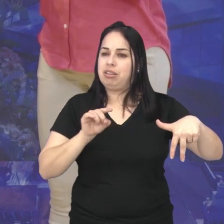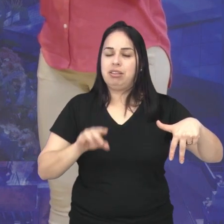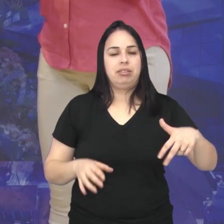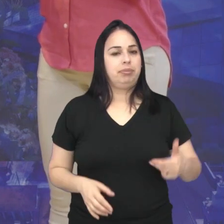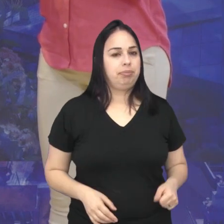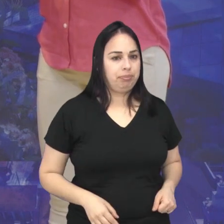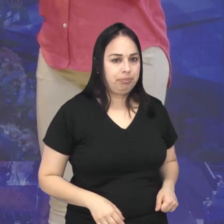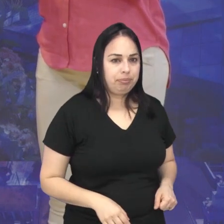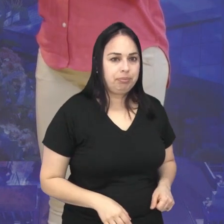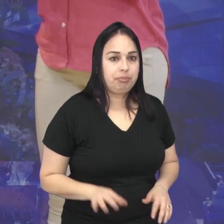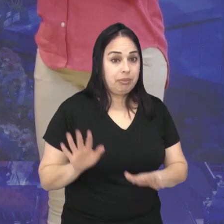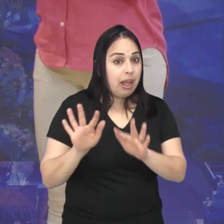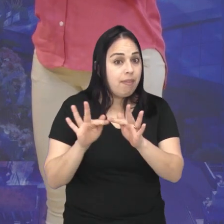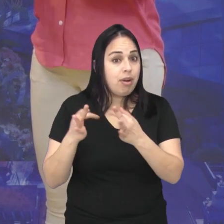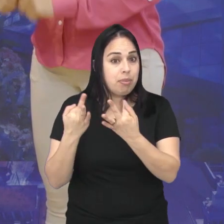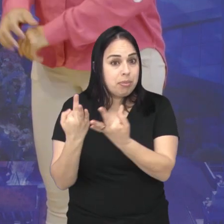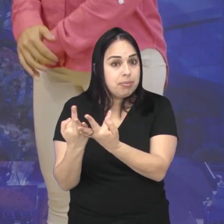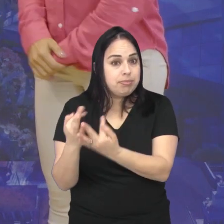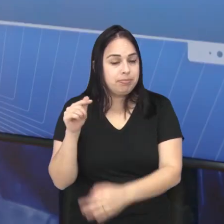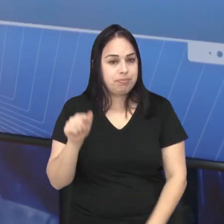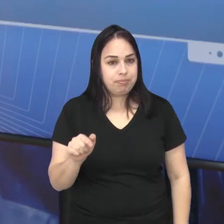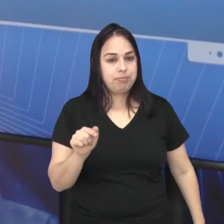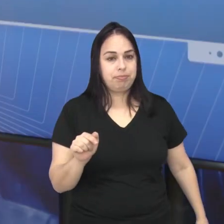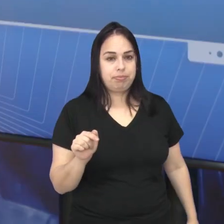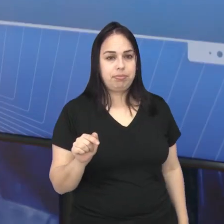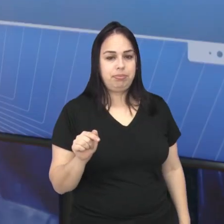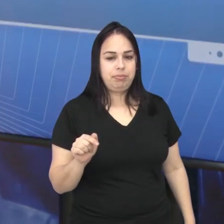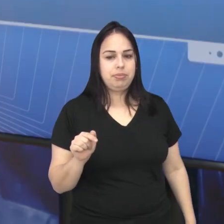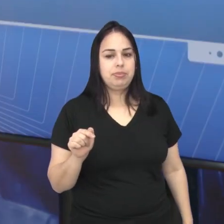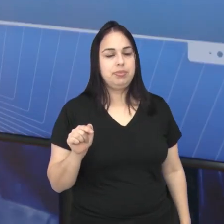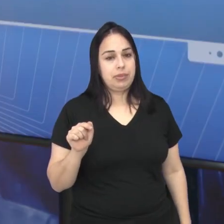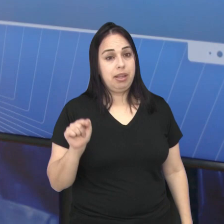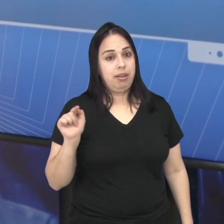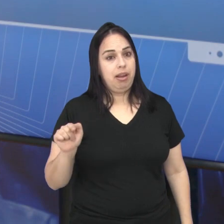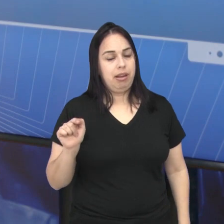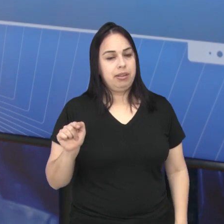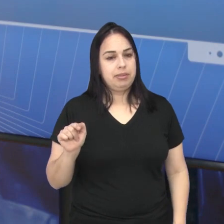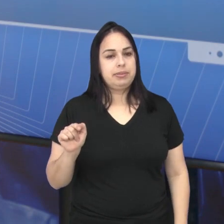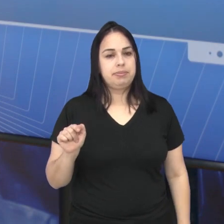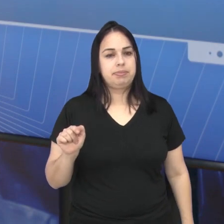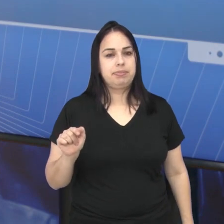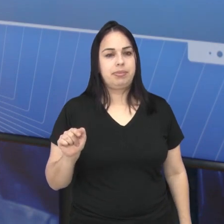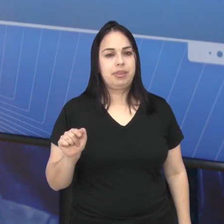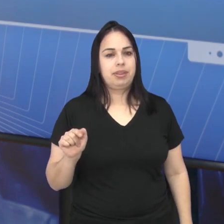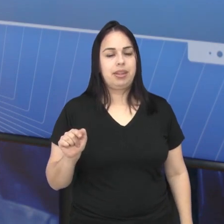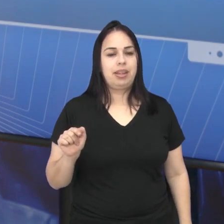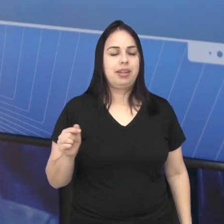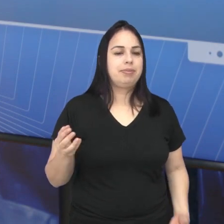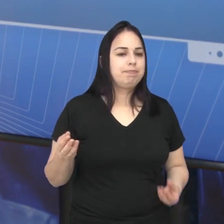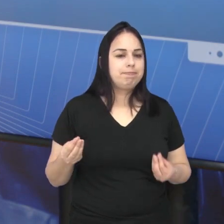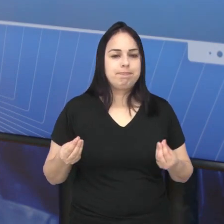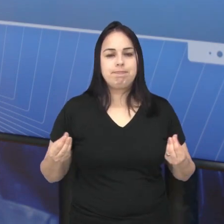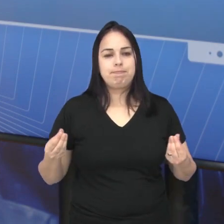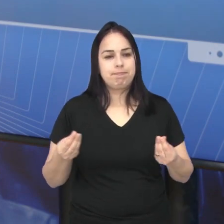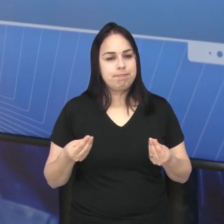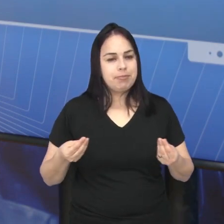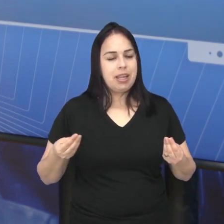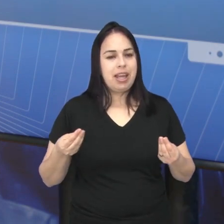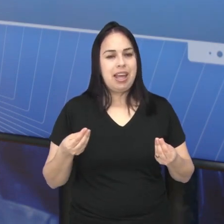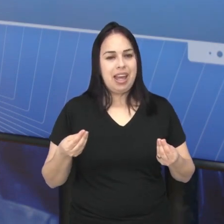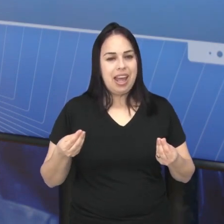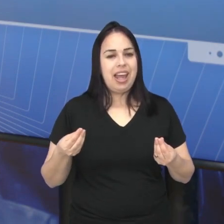dependente. A família, para cada... A família, ela acaba ficando